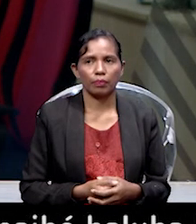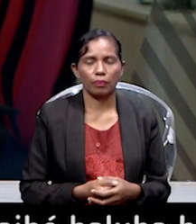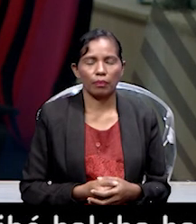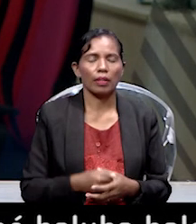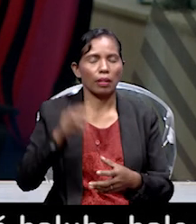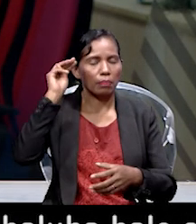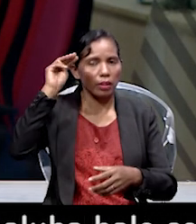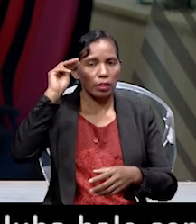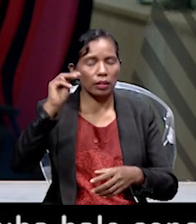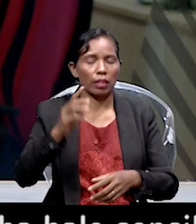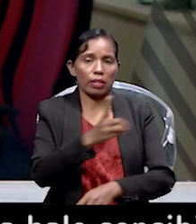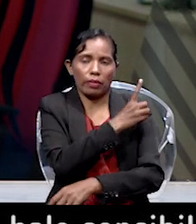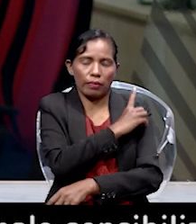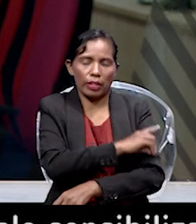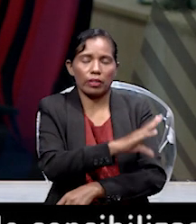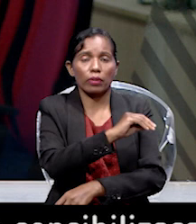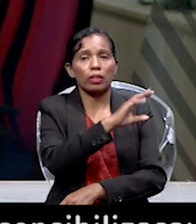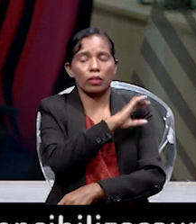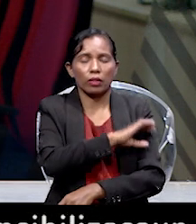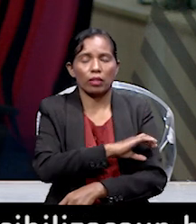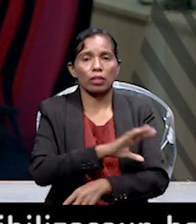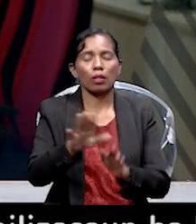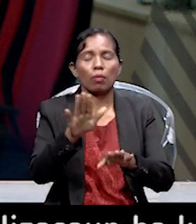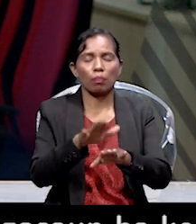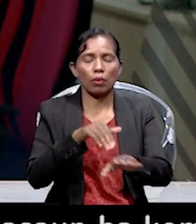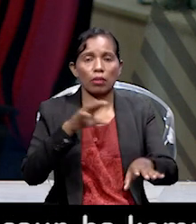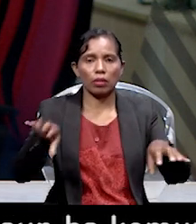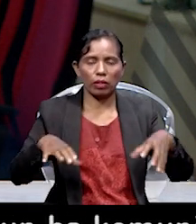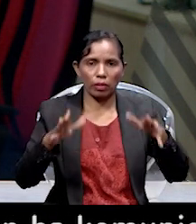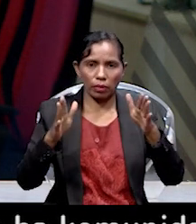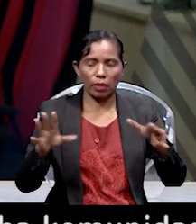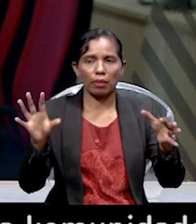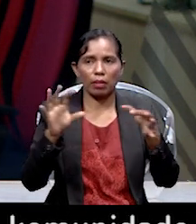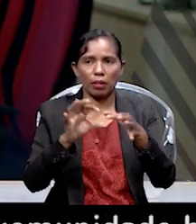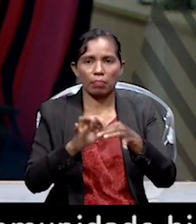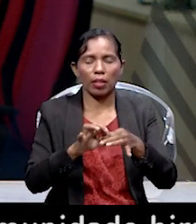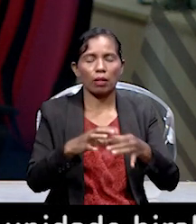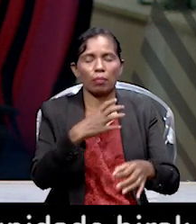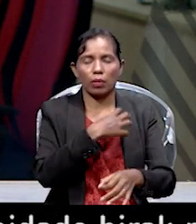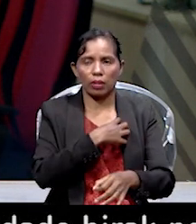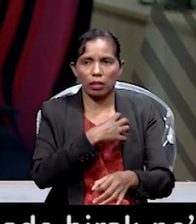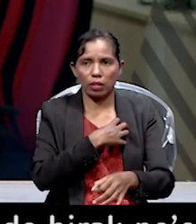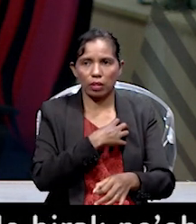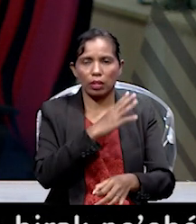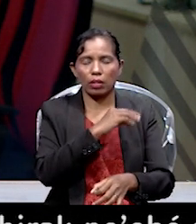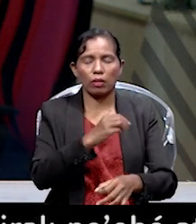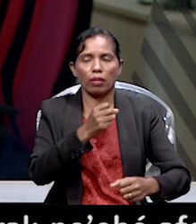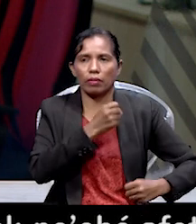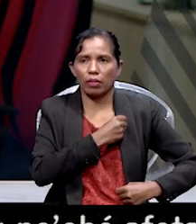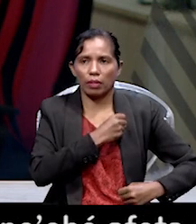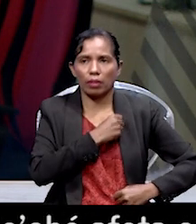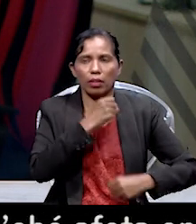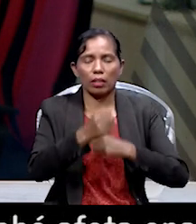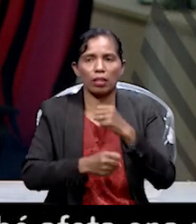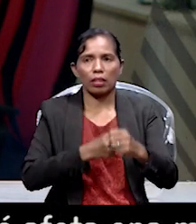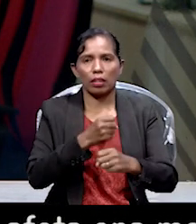Ministério da Defesa e Segurança cerrou o recrutamento conjunto para o membro PNTL e o FFDTL e Tina